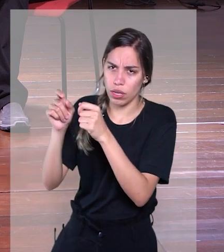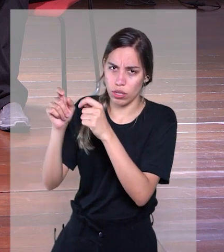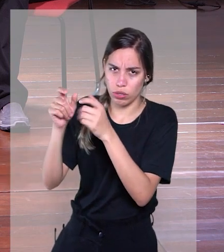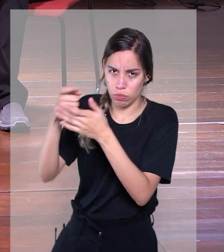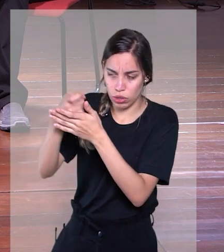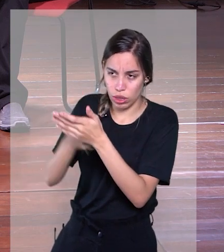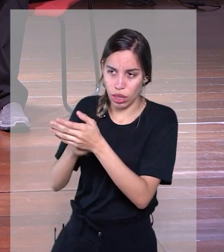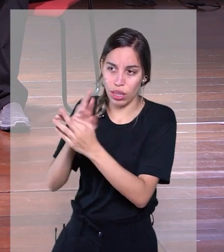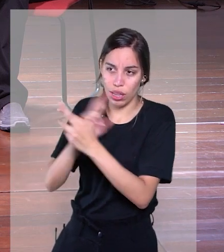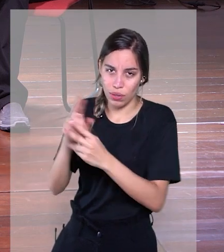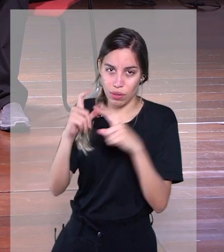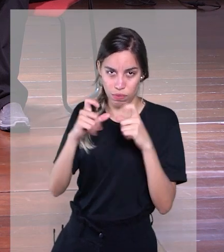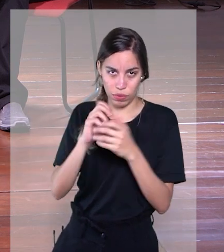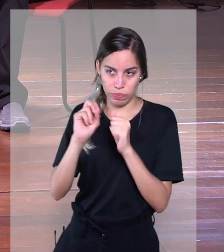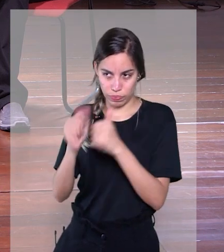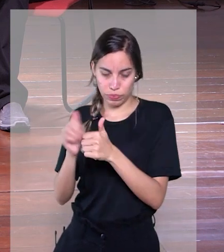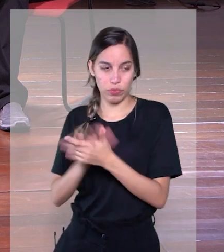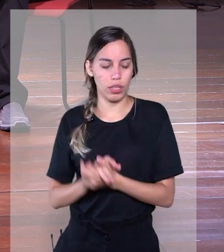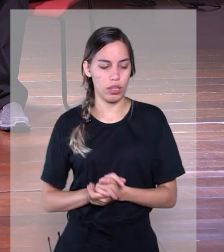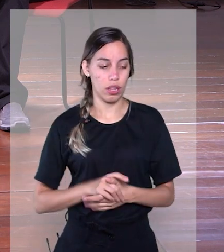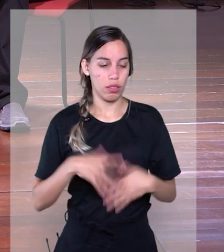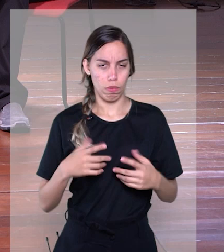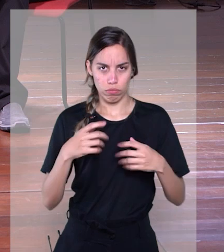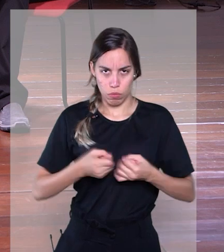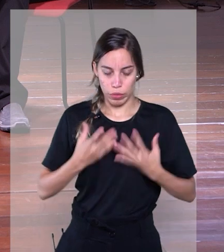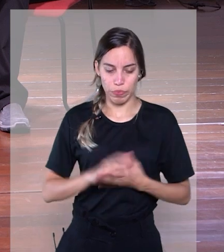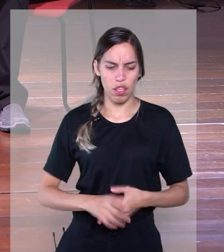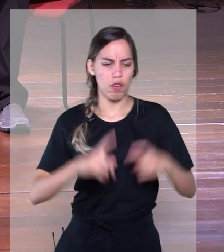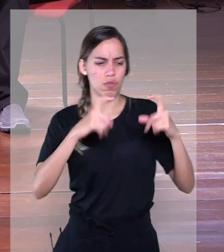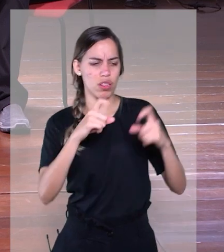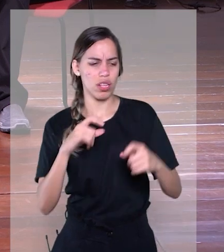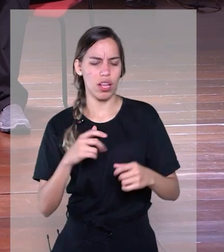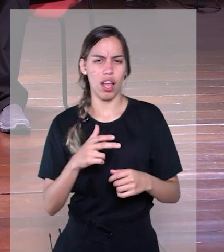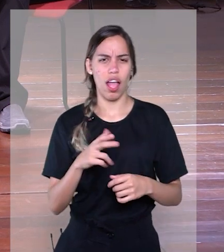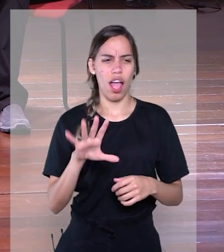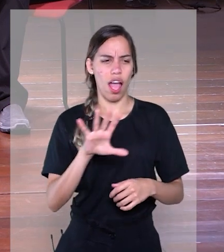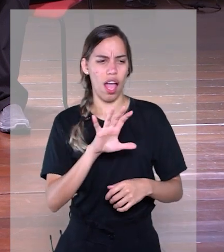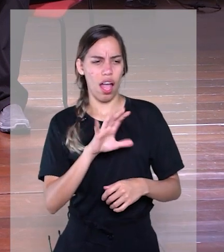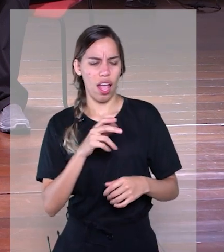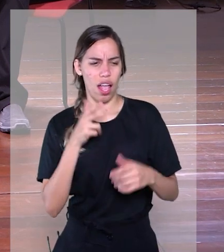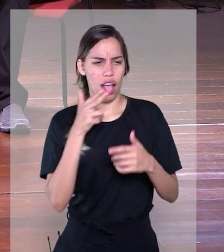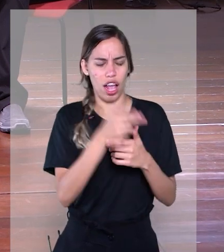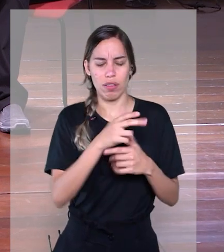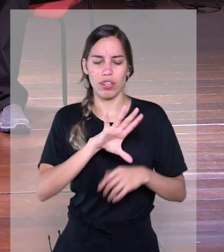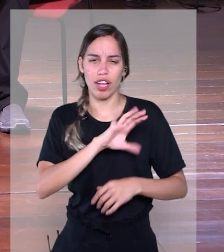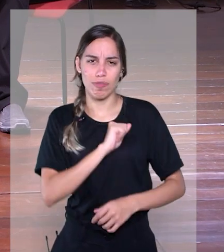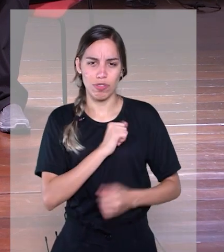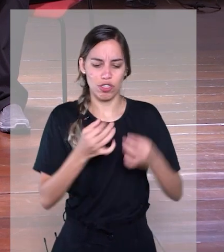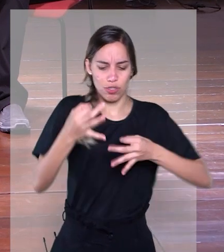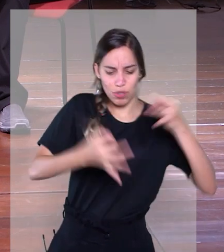dos poemas de Carlos Drummond de Andrade. Fotografia, arma de amor, de justiça e